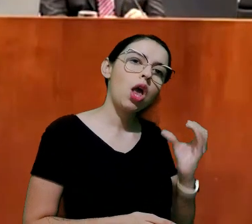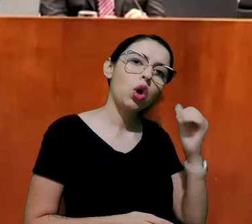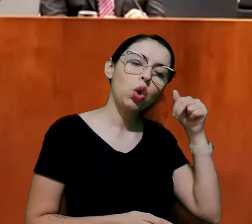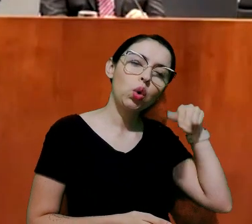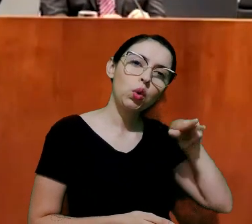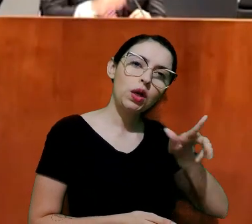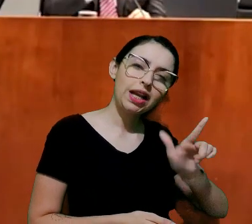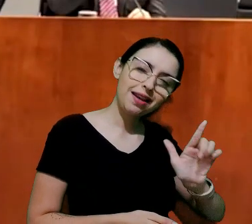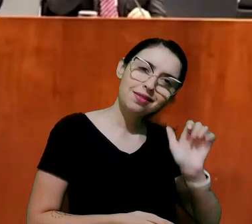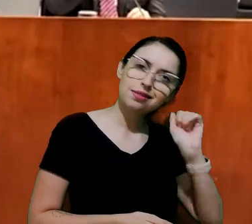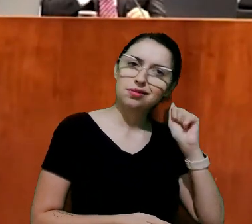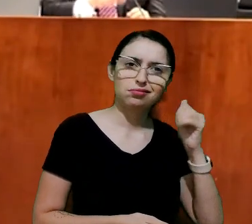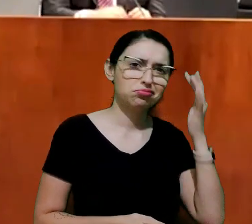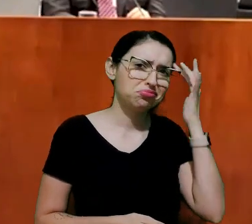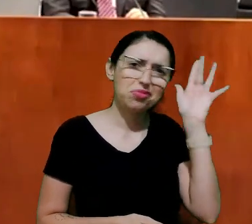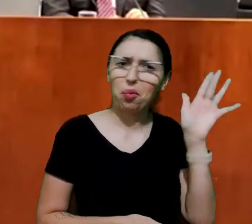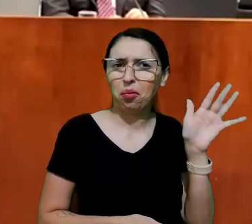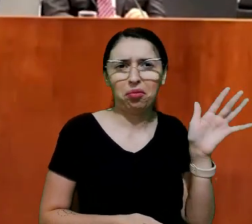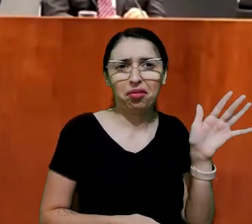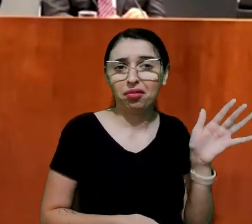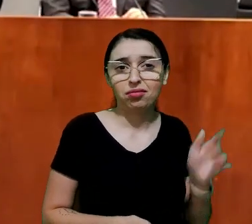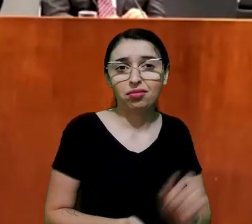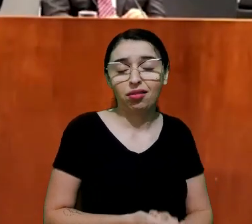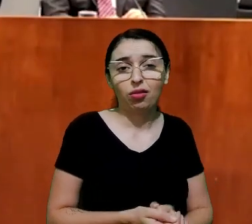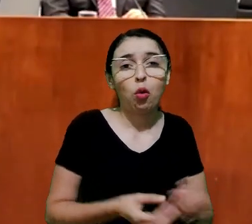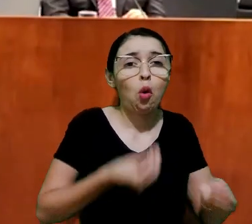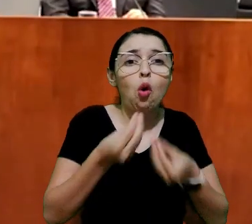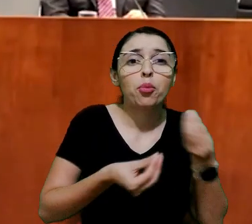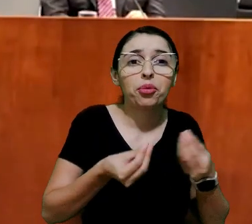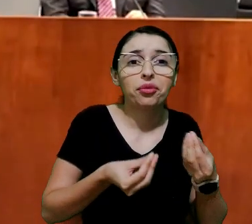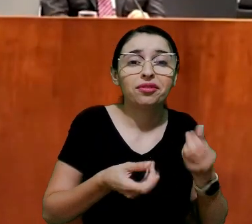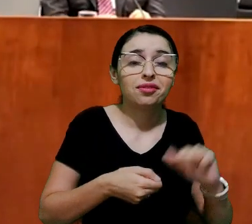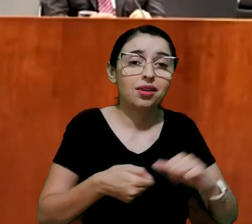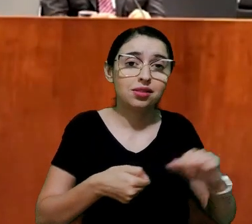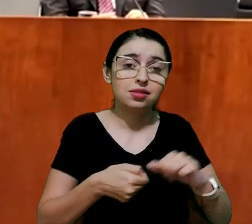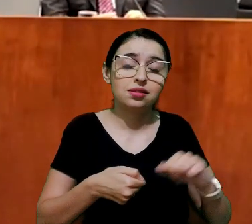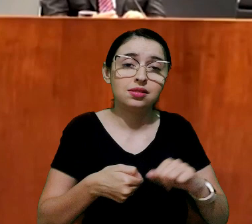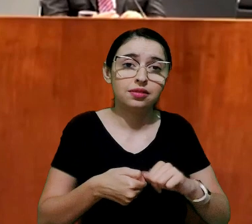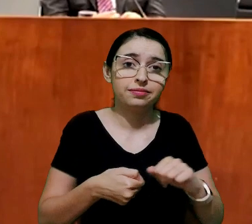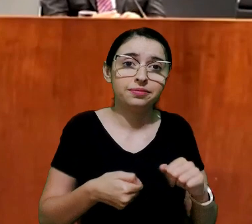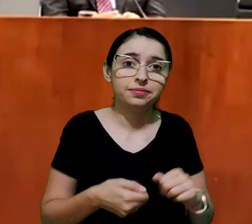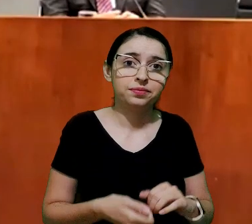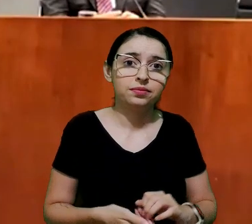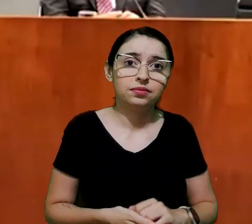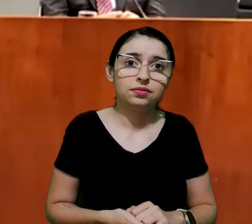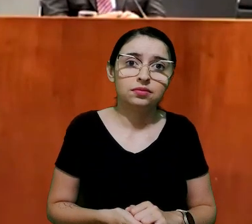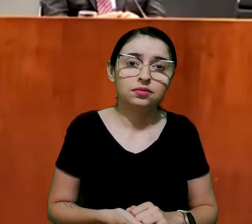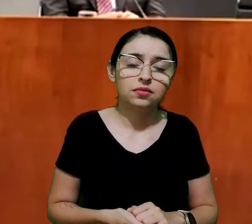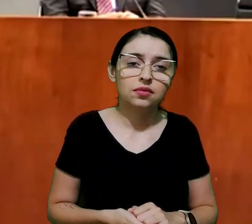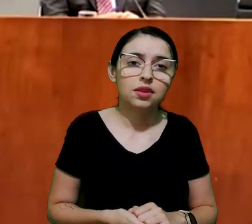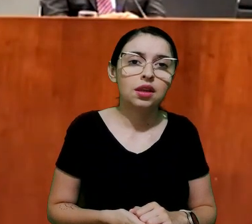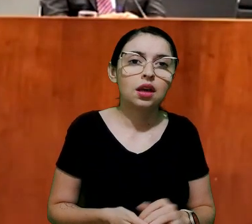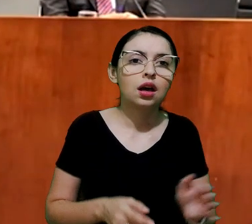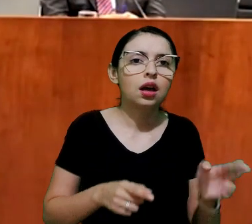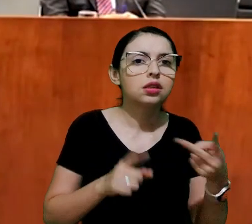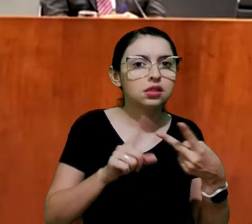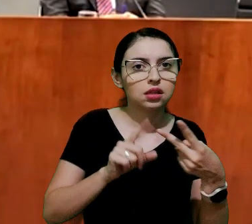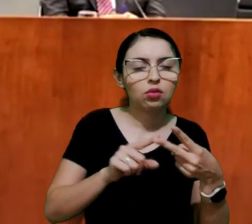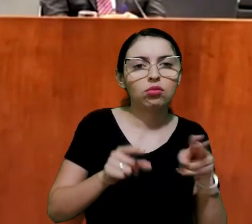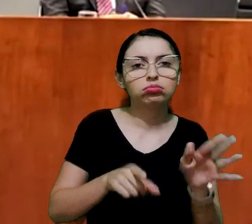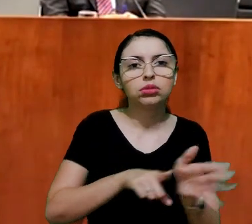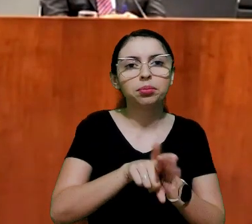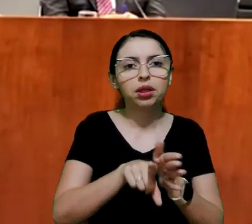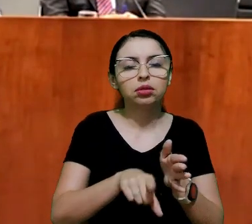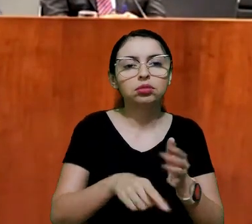porque eu não sei o que fazer com uma situação dessa. Salomônica. Agora, a sua outra pergunta, professor. O